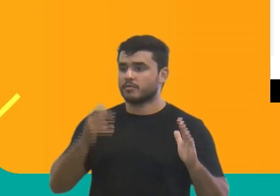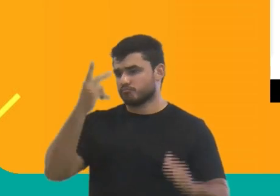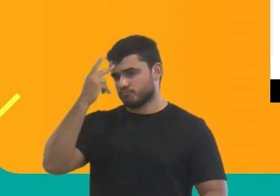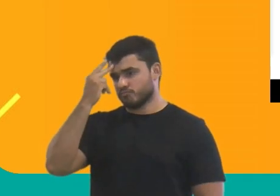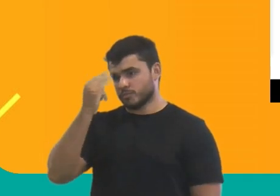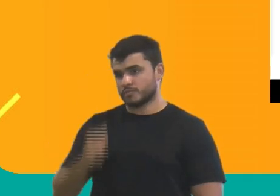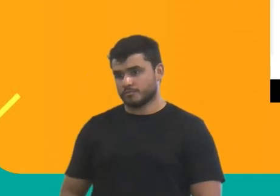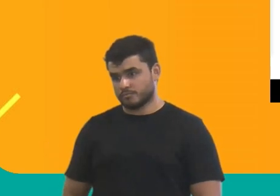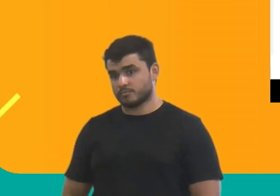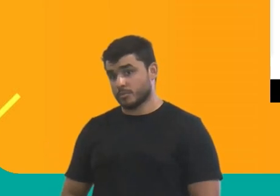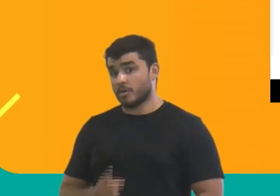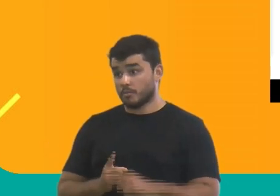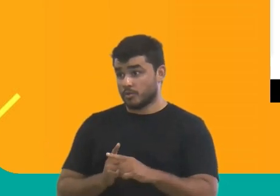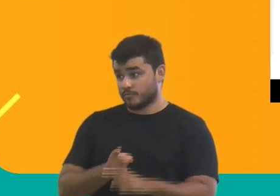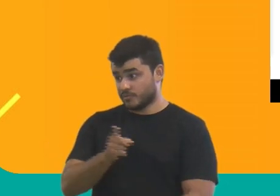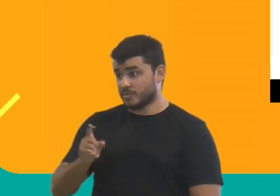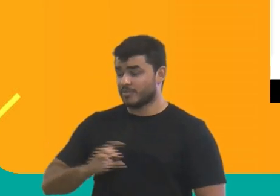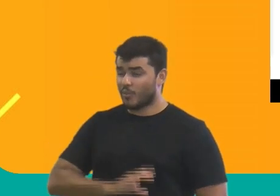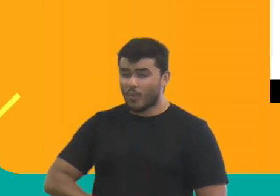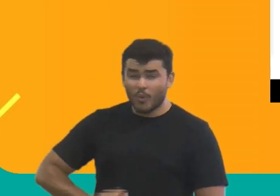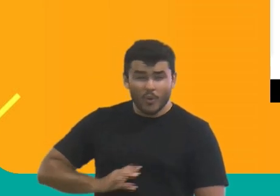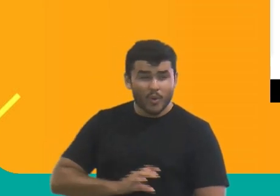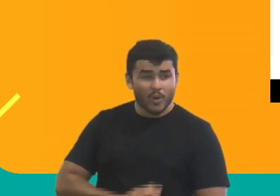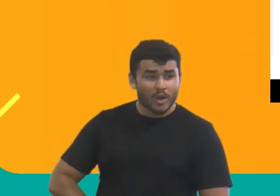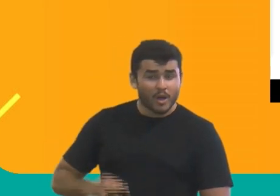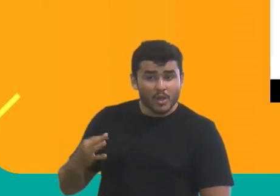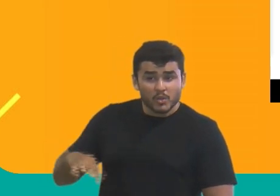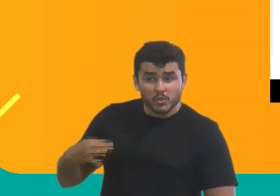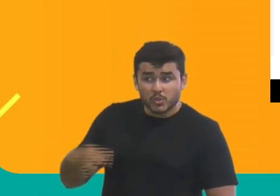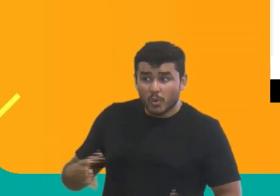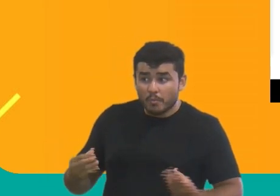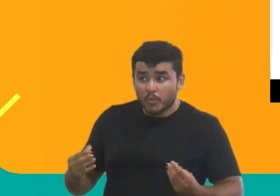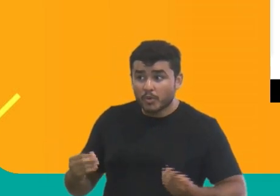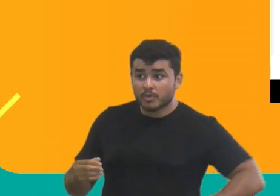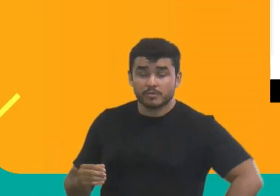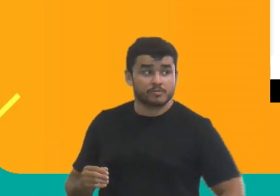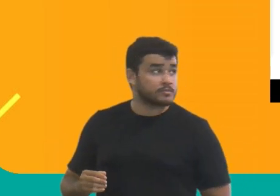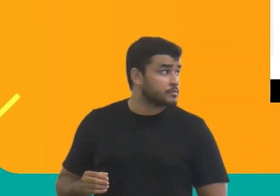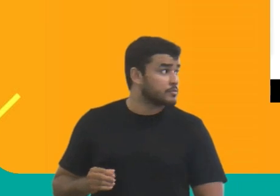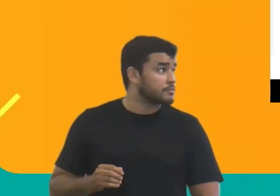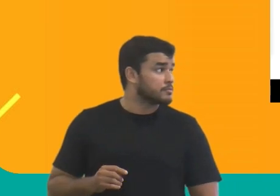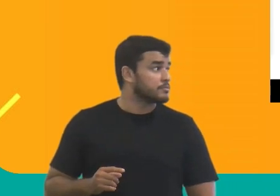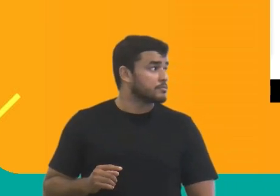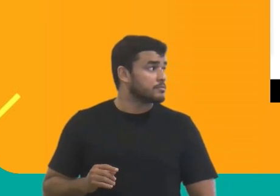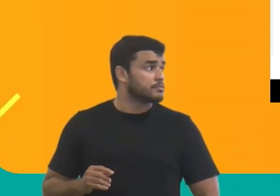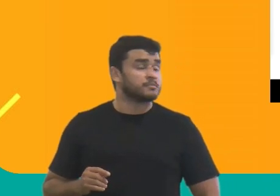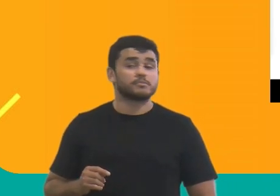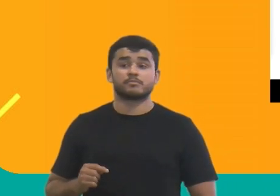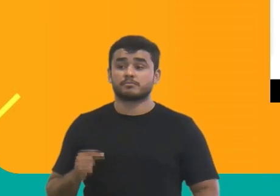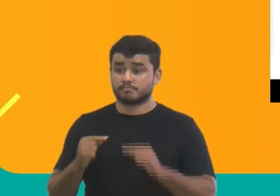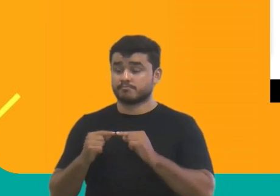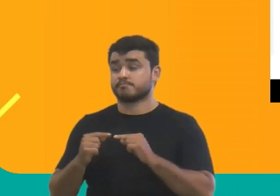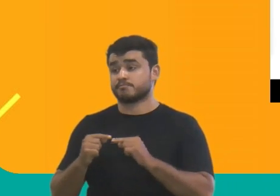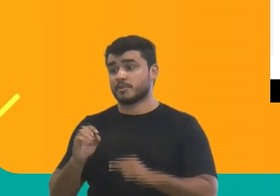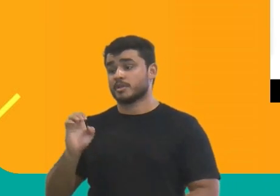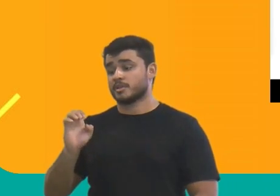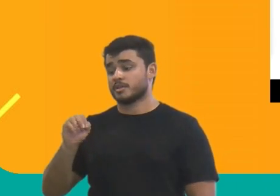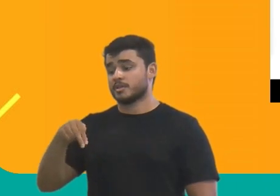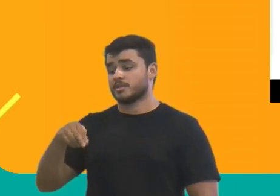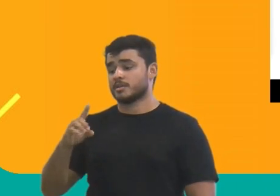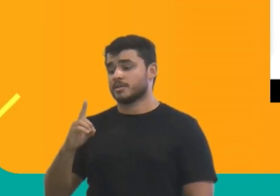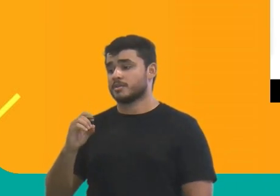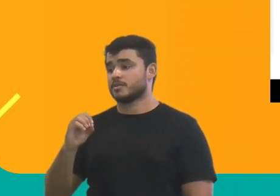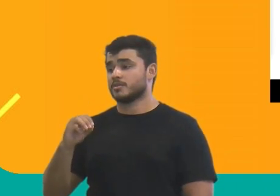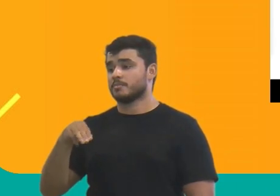Porque cólica, a gente sabe, não é pouca coisa. Vou chutar um item. Endometriose? Acertou. É. E ovário